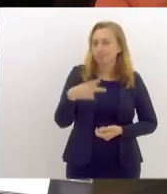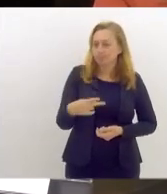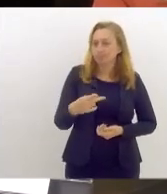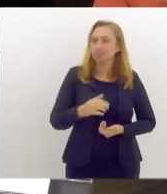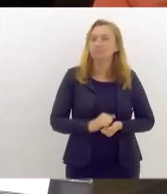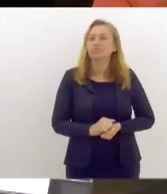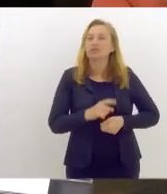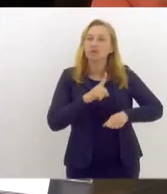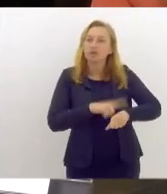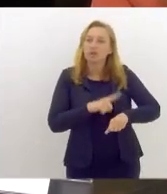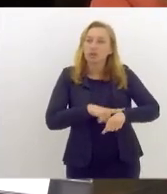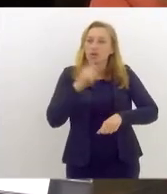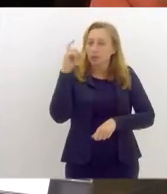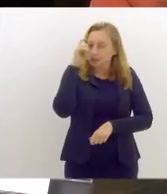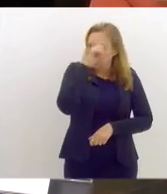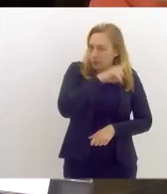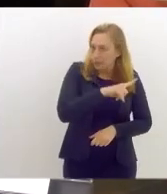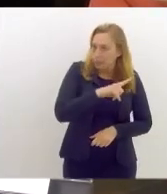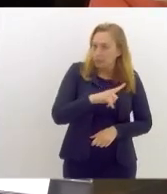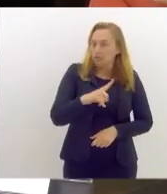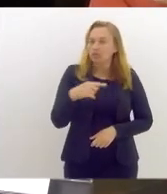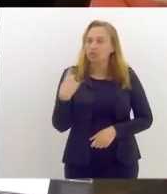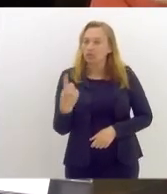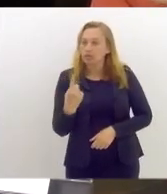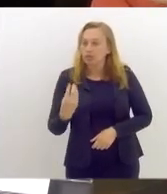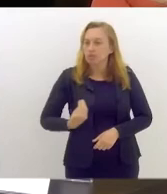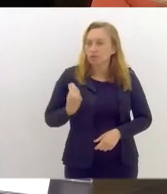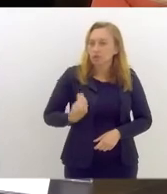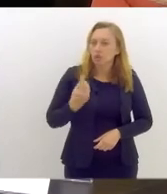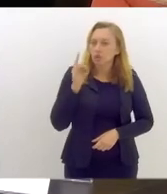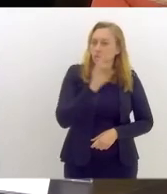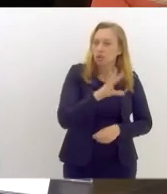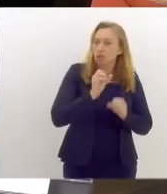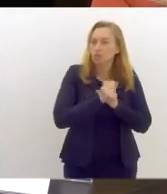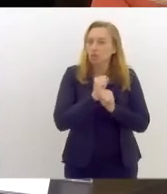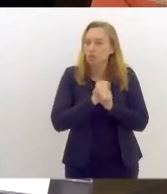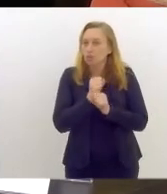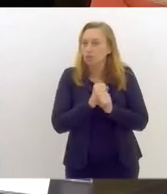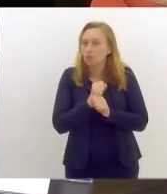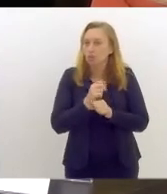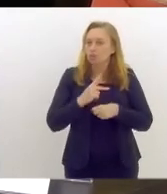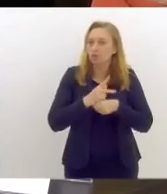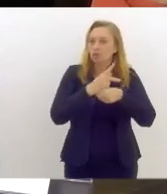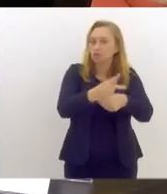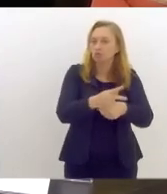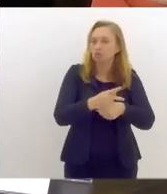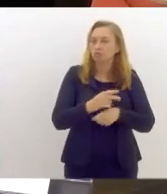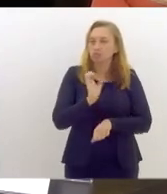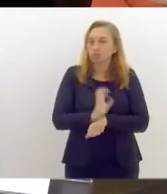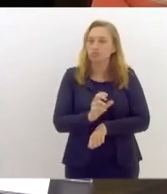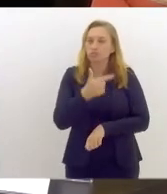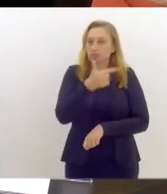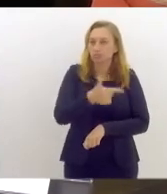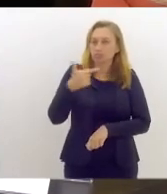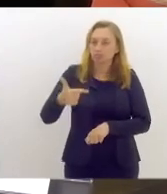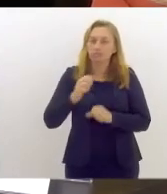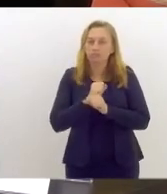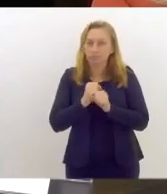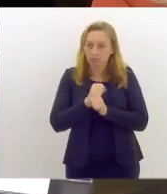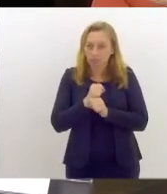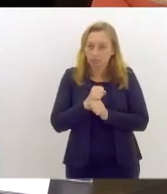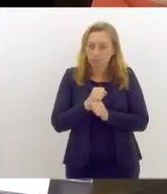discursos momentos difíceis pelos quais passamos dos últimos anos eu sou procurador do Estado há 22 anos